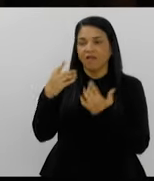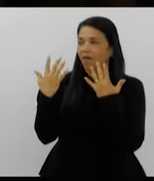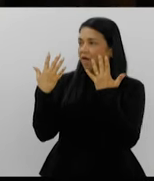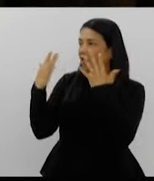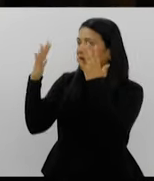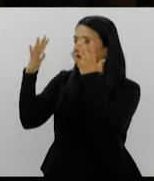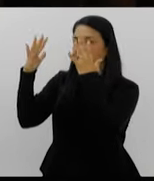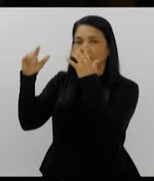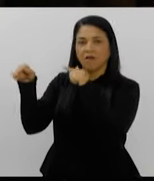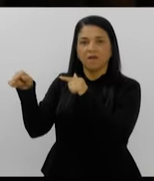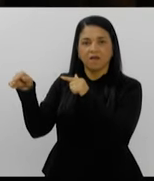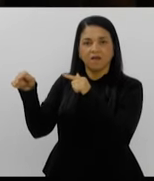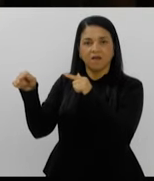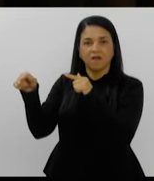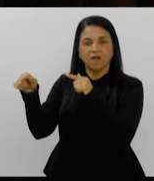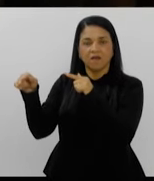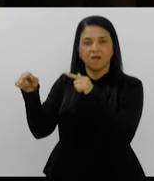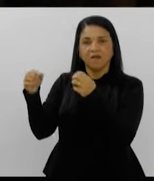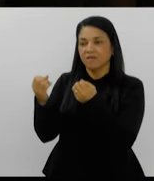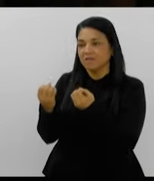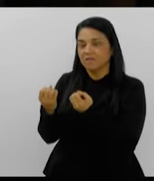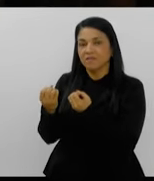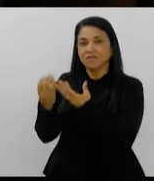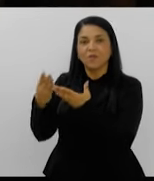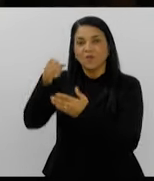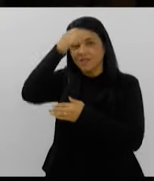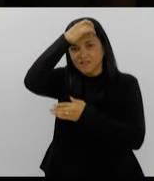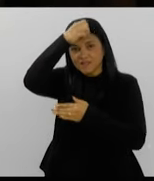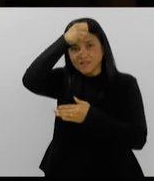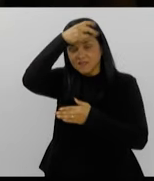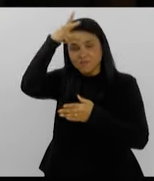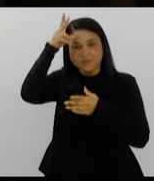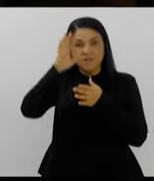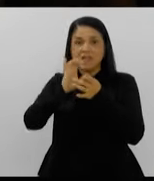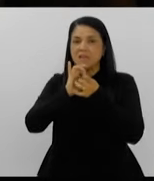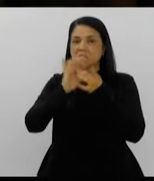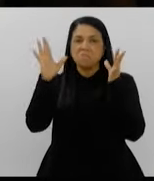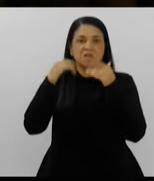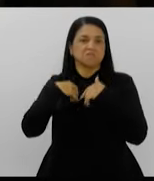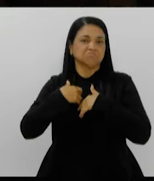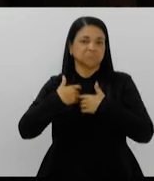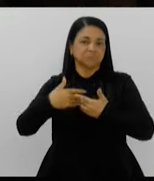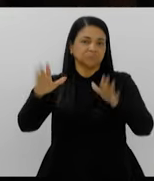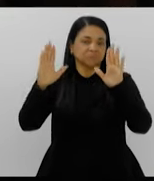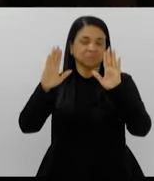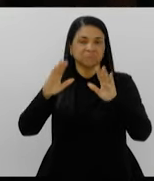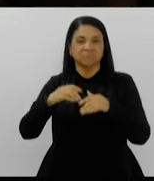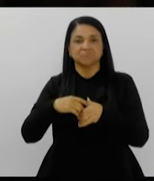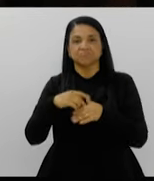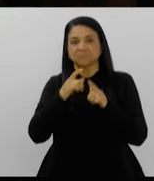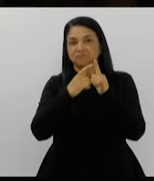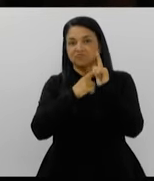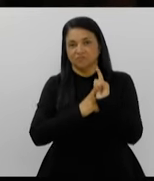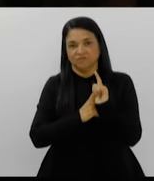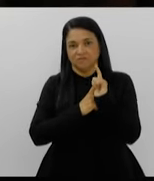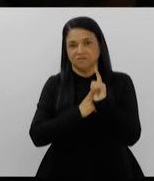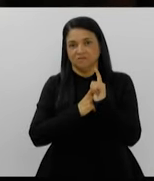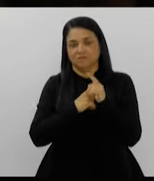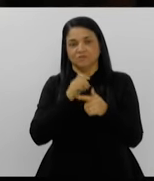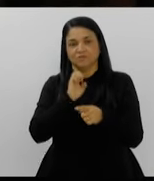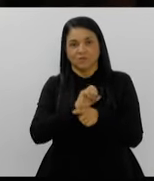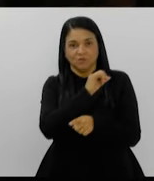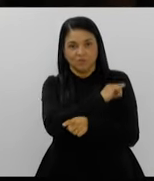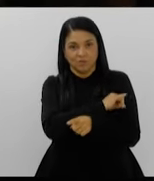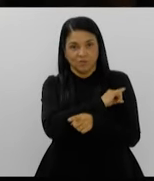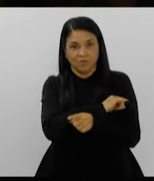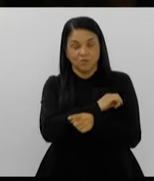deu salvo-conduto para o prefeito fazer o que quiser, endividar o Rio de Janeiro como bem queira, com raras exceções. E destaco